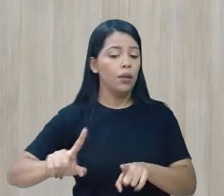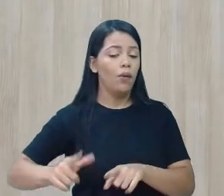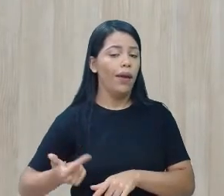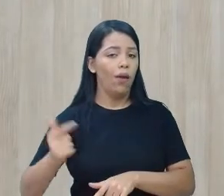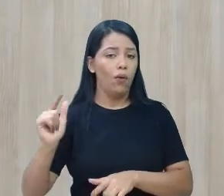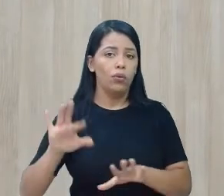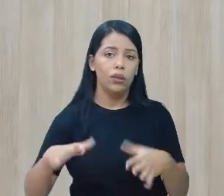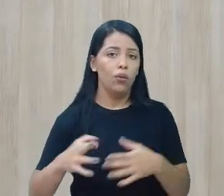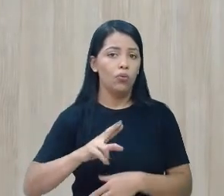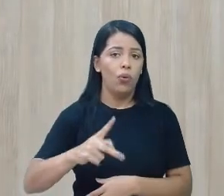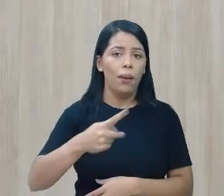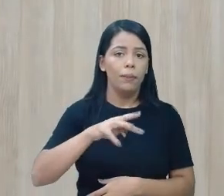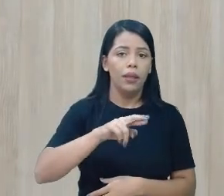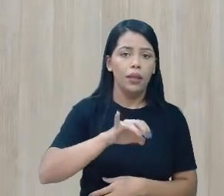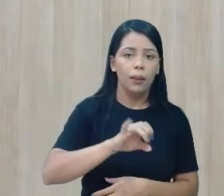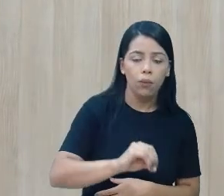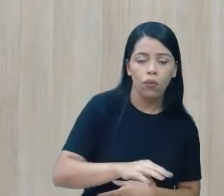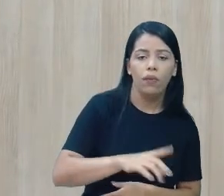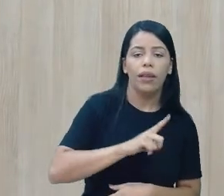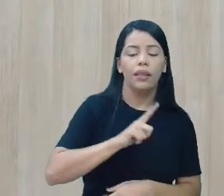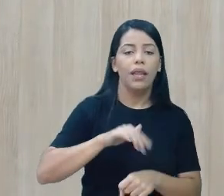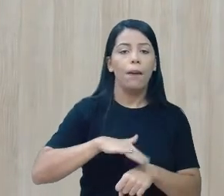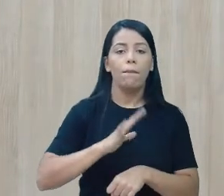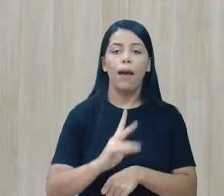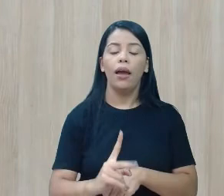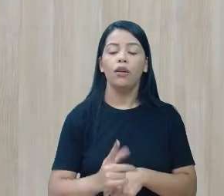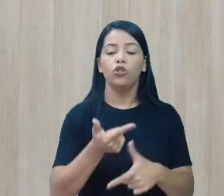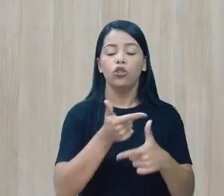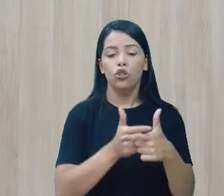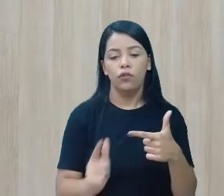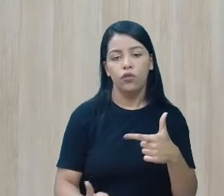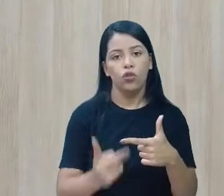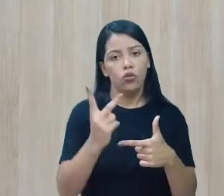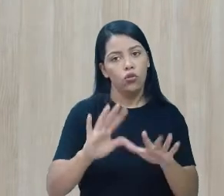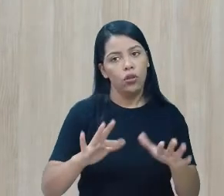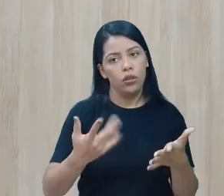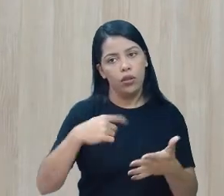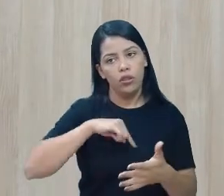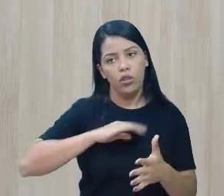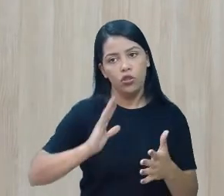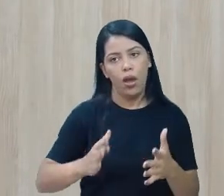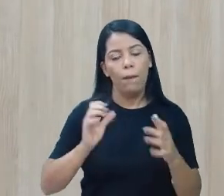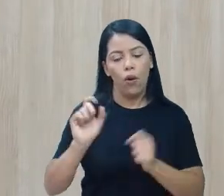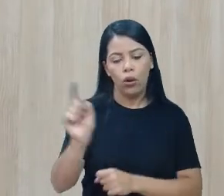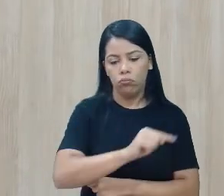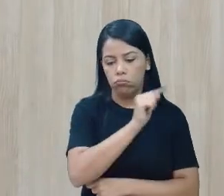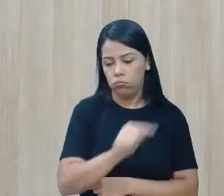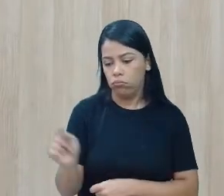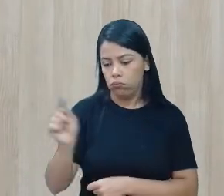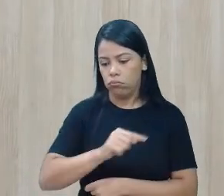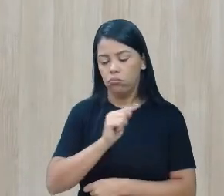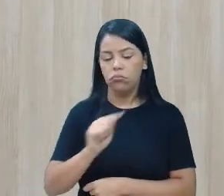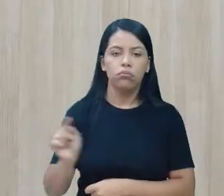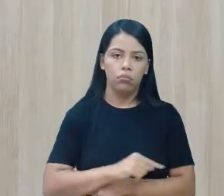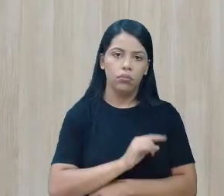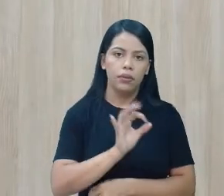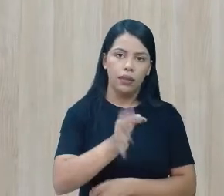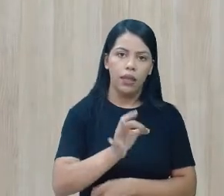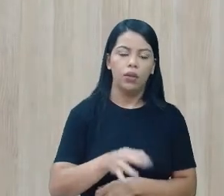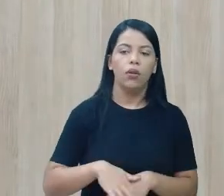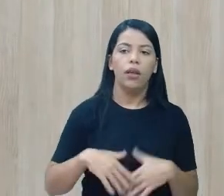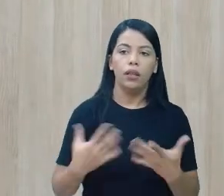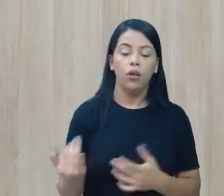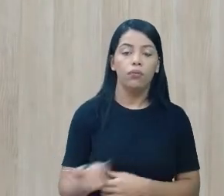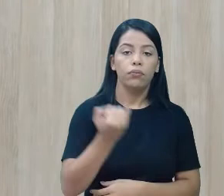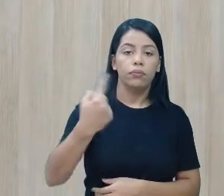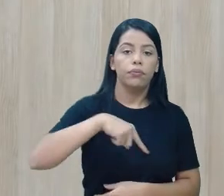vai ter mais de 2 divisores. E aí a gente já pode eliminar desse quadrinho que está aparecendo aqui, tá? Então, é